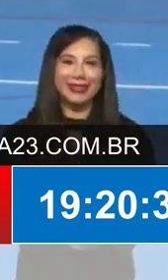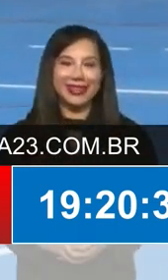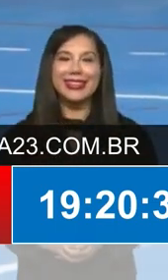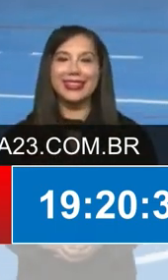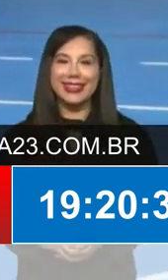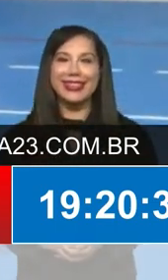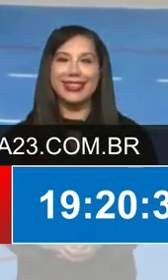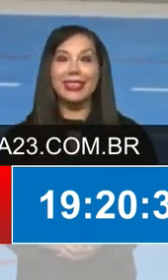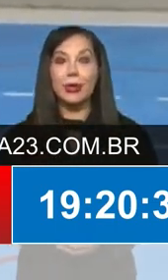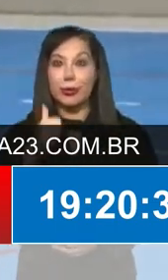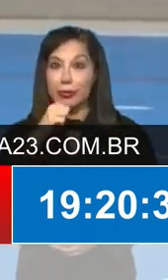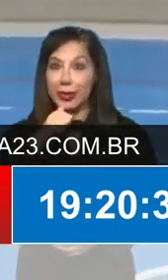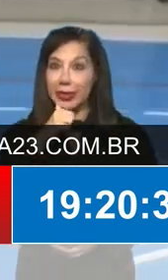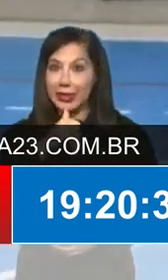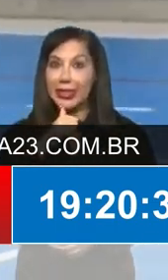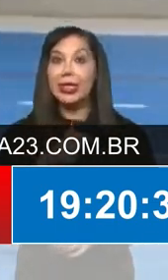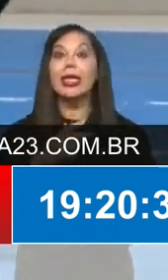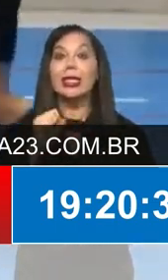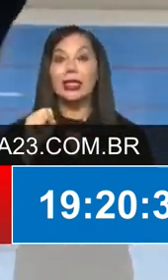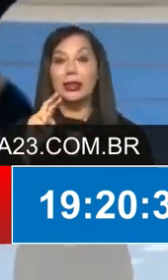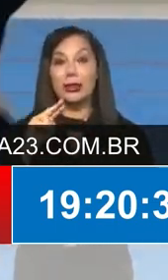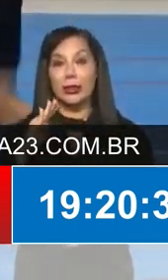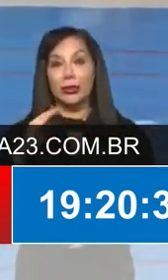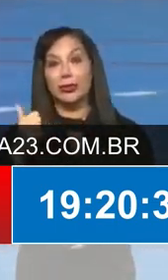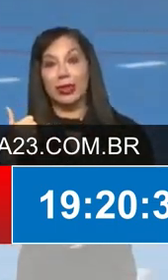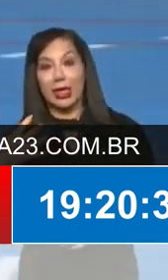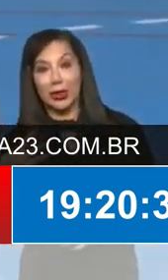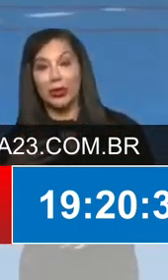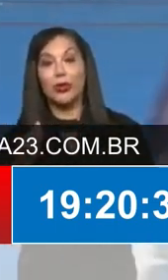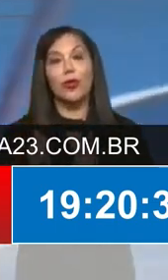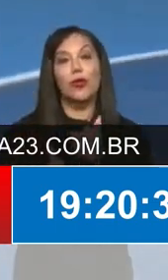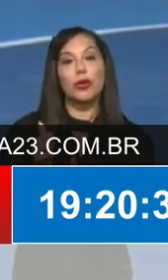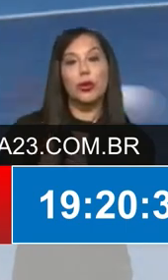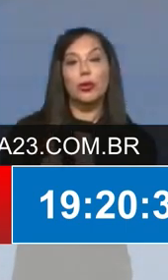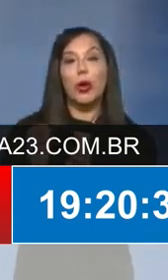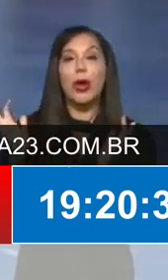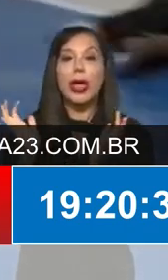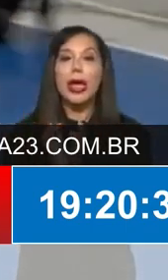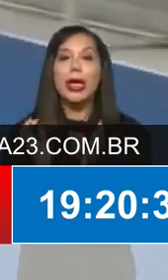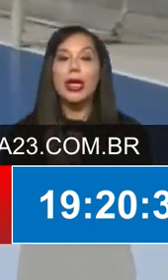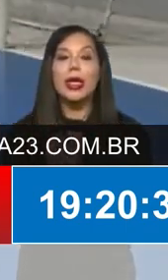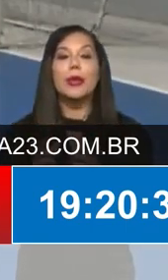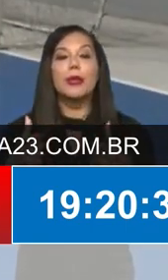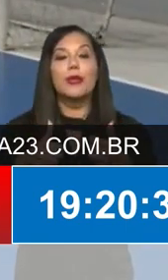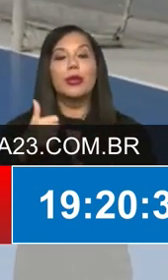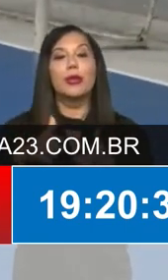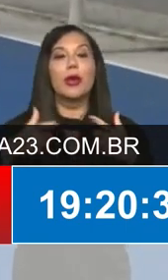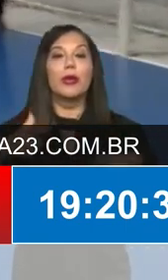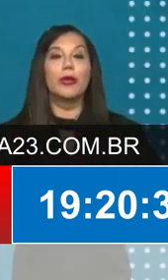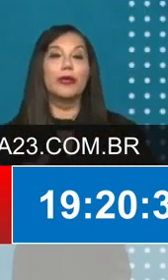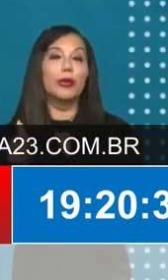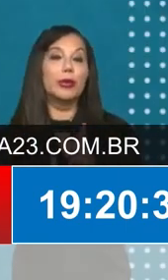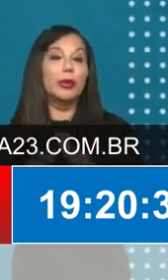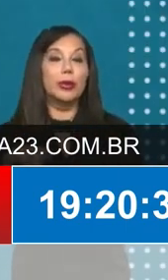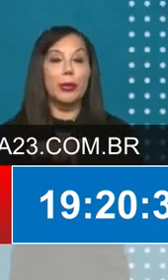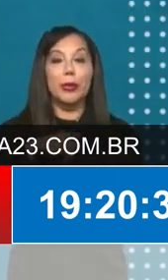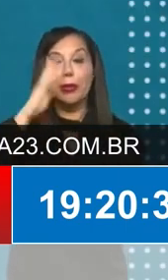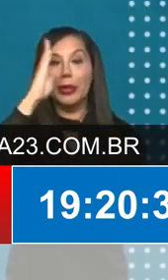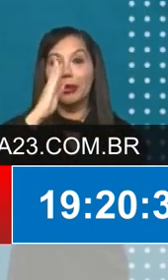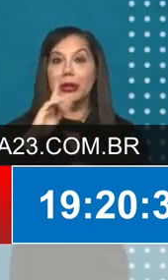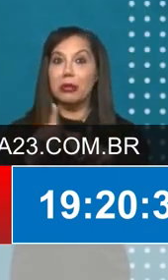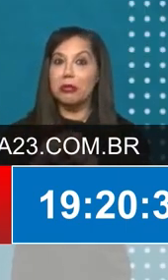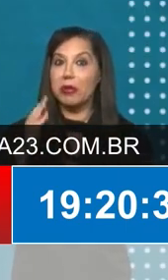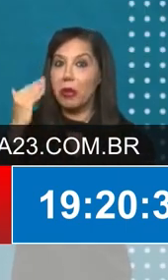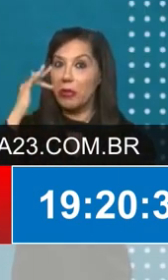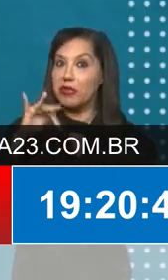Vitória defende o time sub-14 do Magnus Tabuão, uma das principais equipes de futsal feminino do país e também é uma das promessas